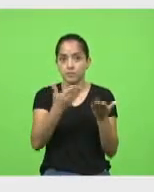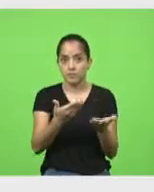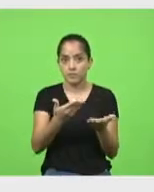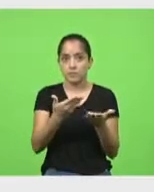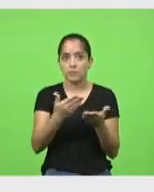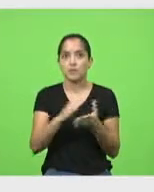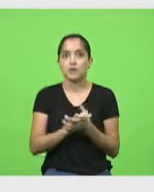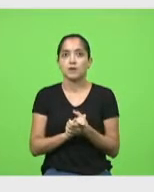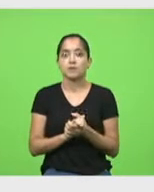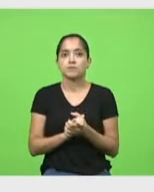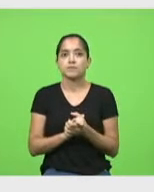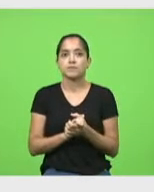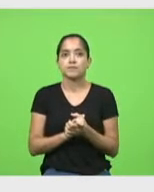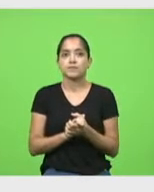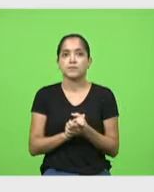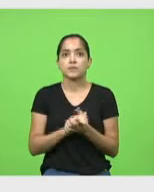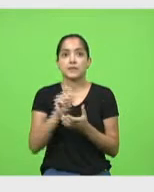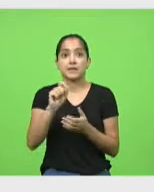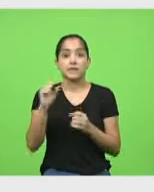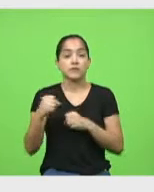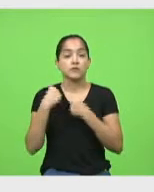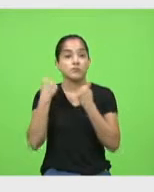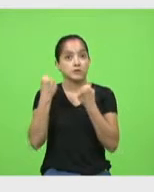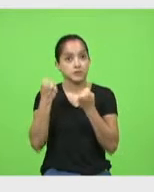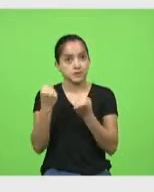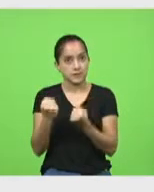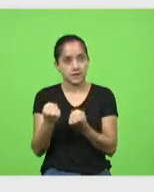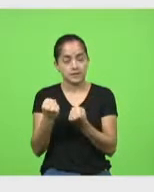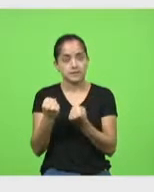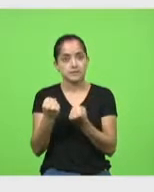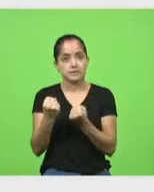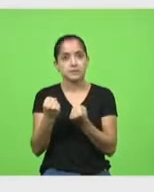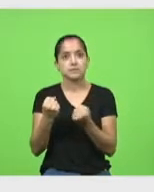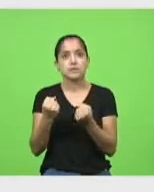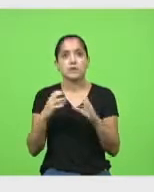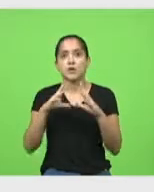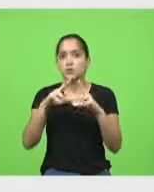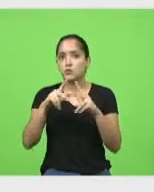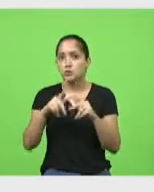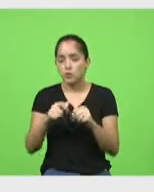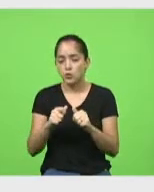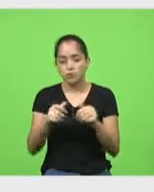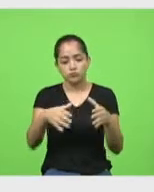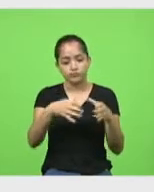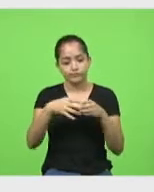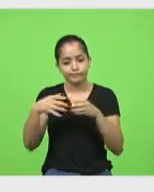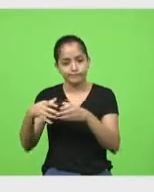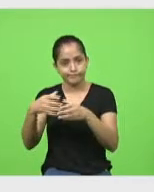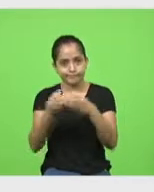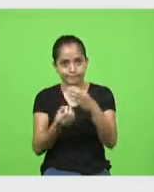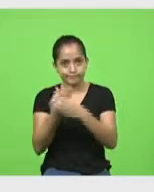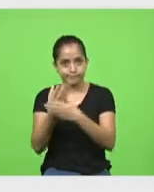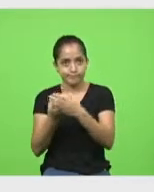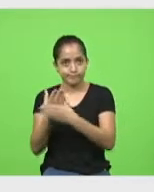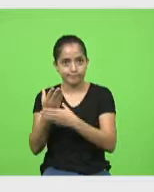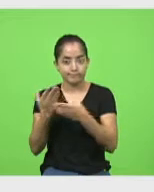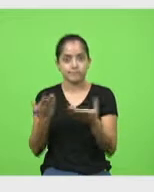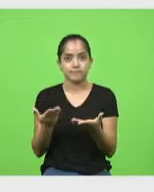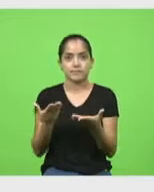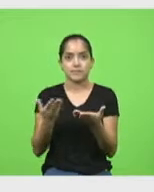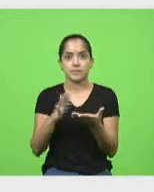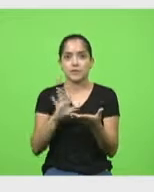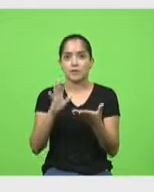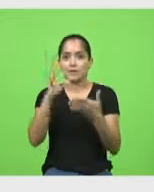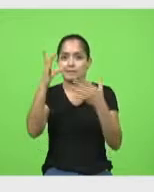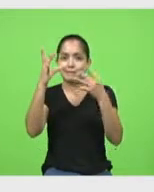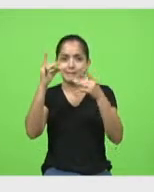Agro, ele fortalece praticamente todas as cadeias produtivas. Eu não vou aqui